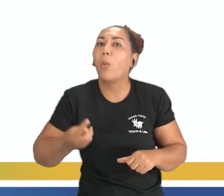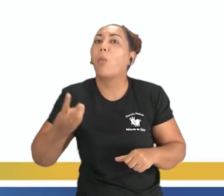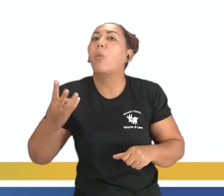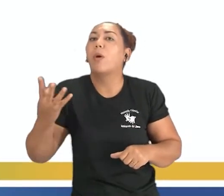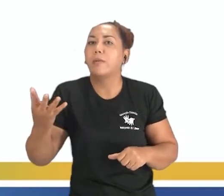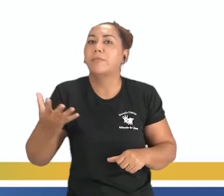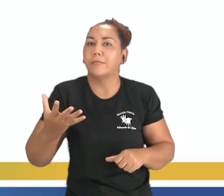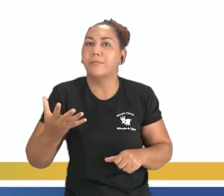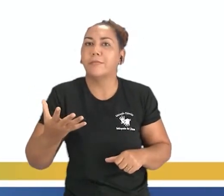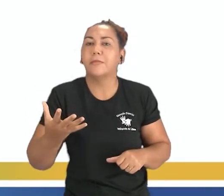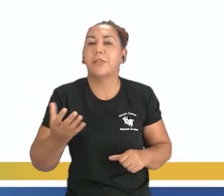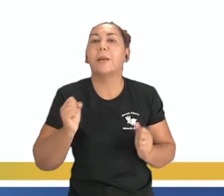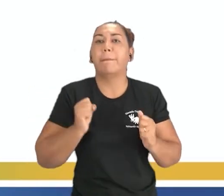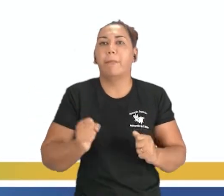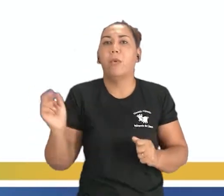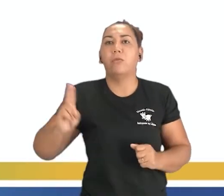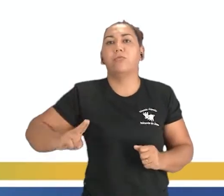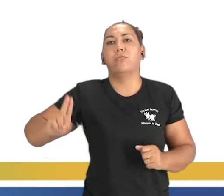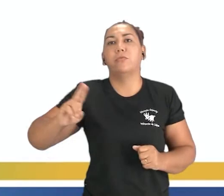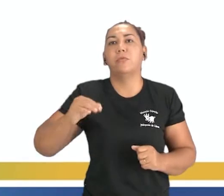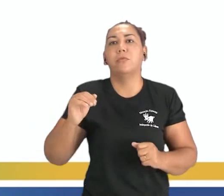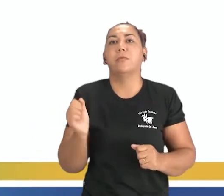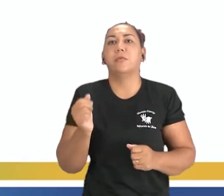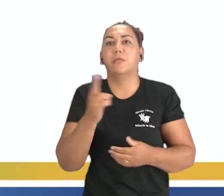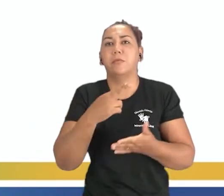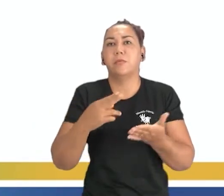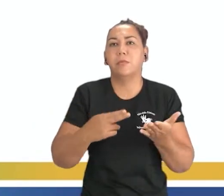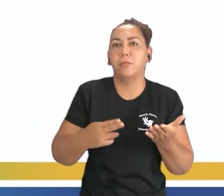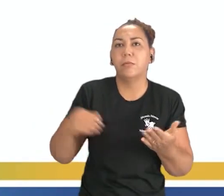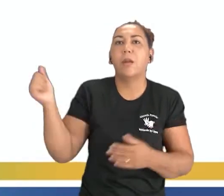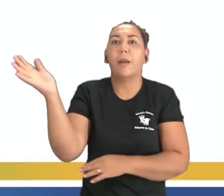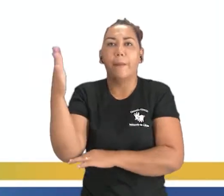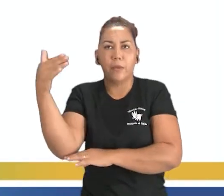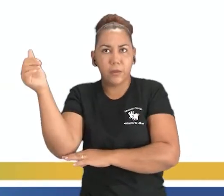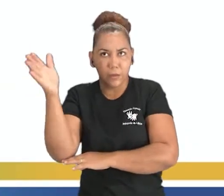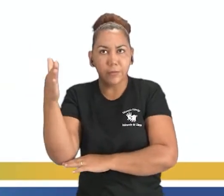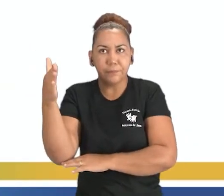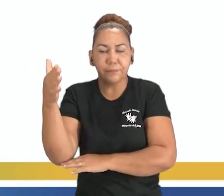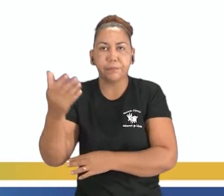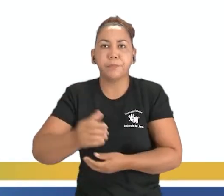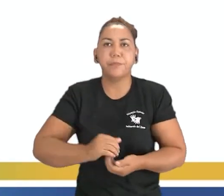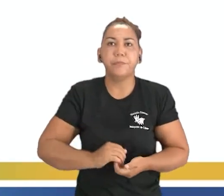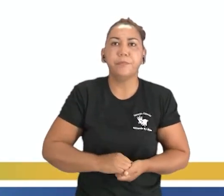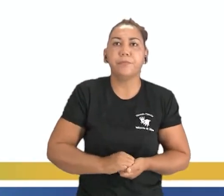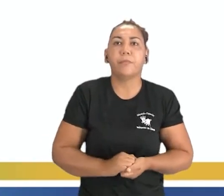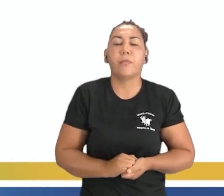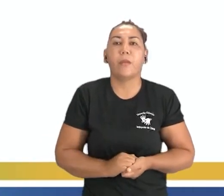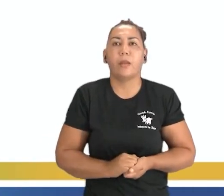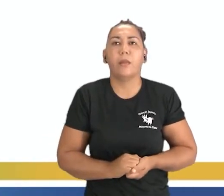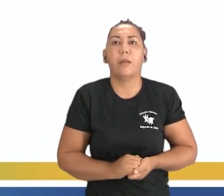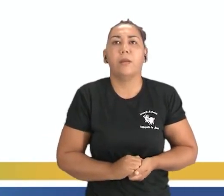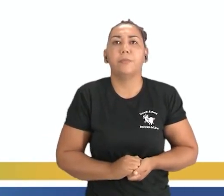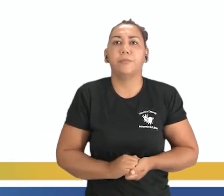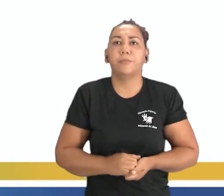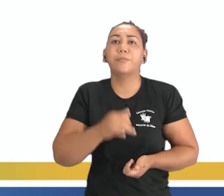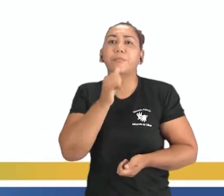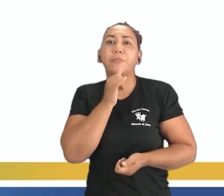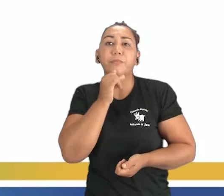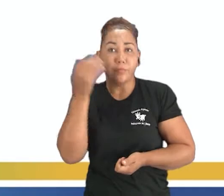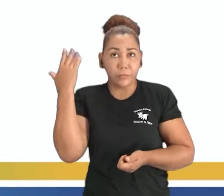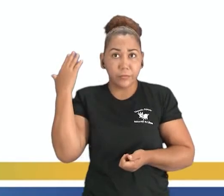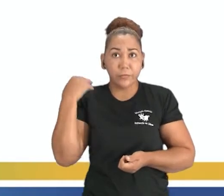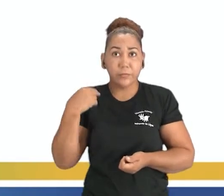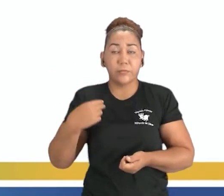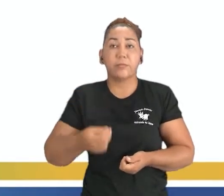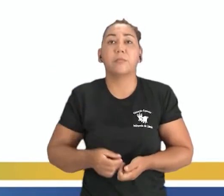pode utilizar para pintar, né? Para colorir essa bandeira. Bom, lá no exemplo anterior, nós observamos